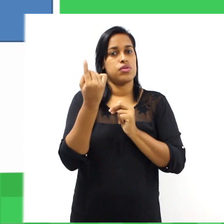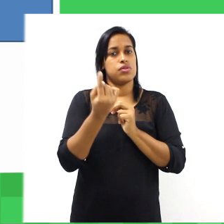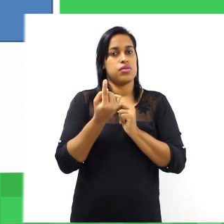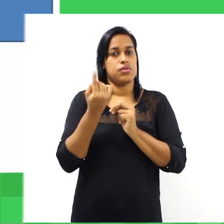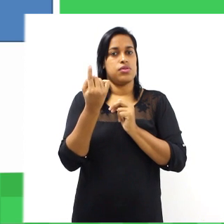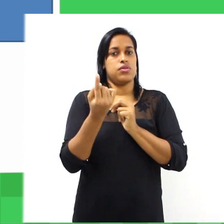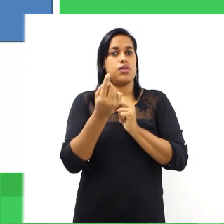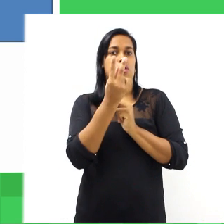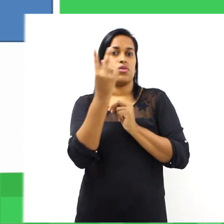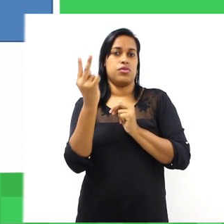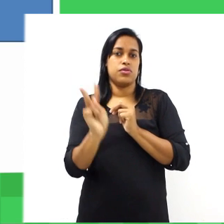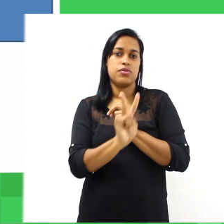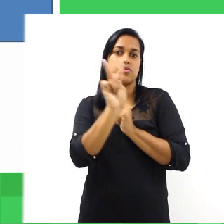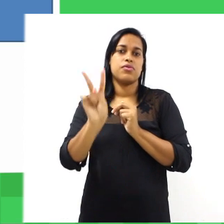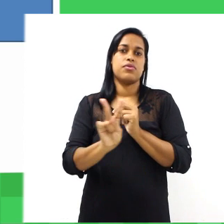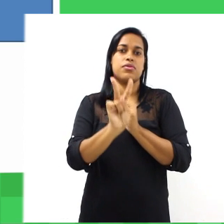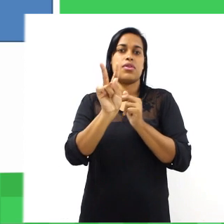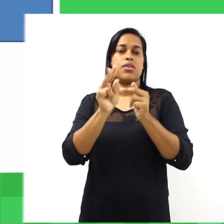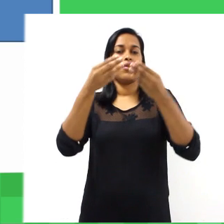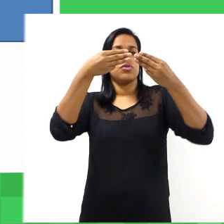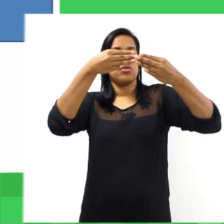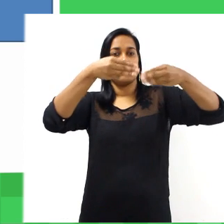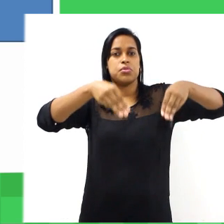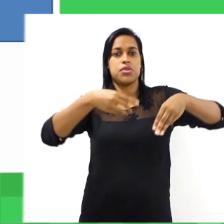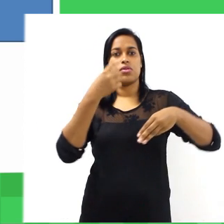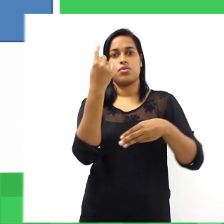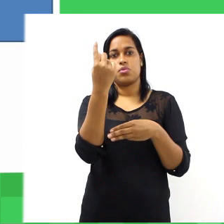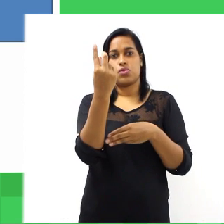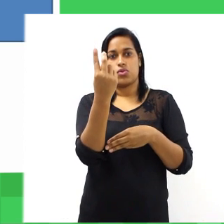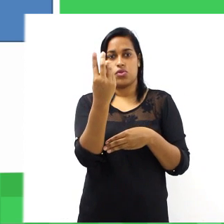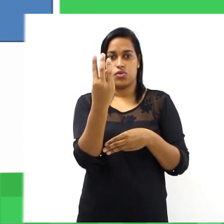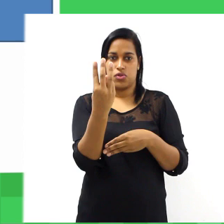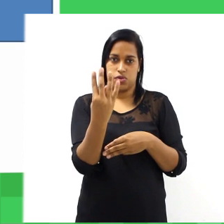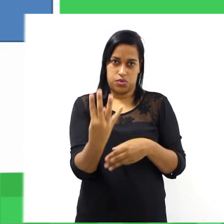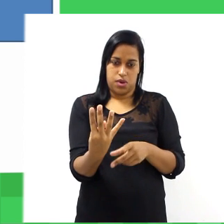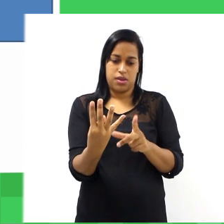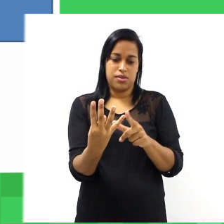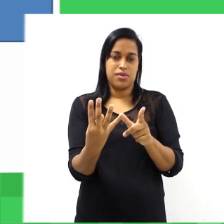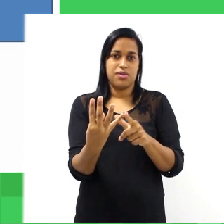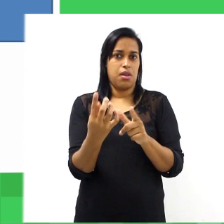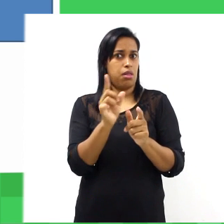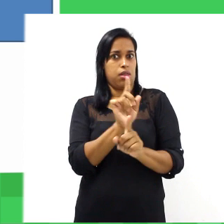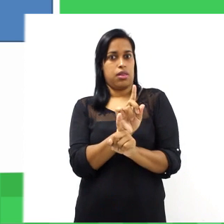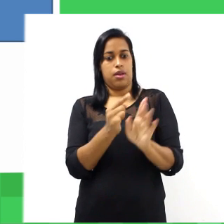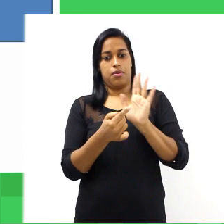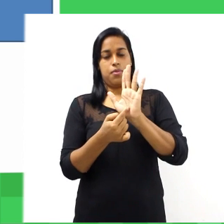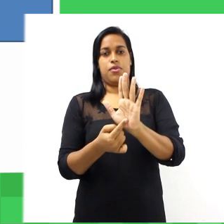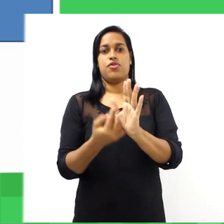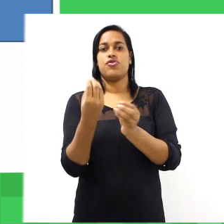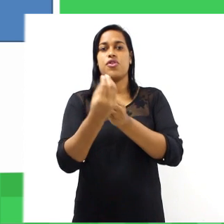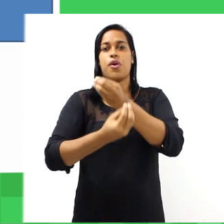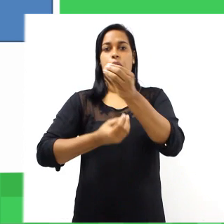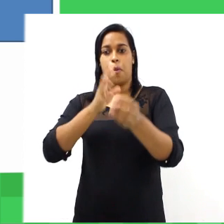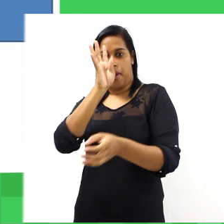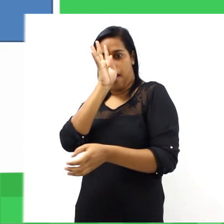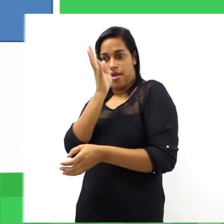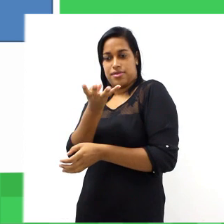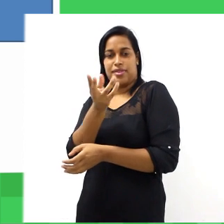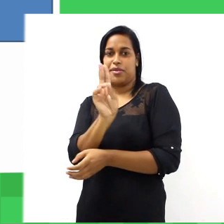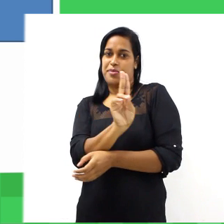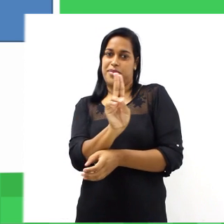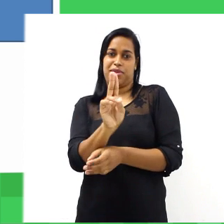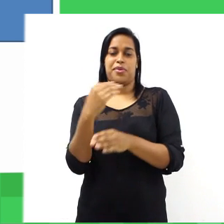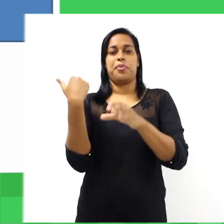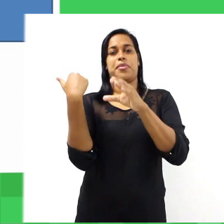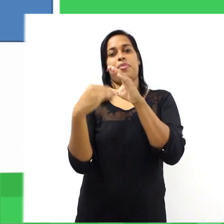os valores das matrículas. Então, 1, 2, 3, 4. Veja que não mostra os resultados para nome e nem